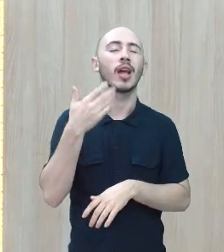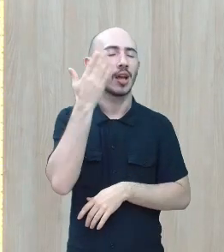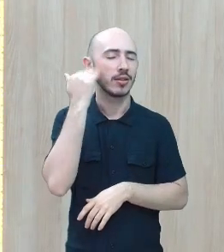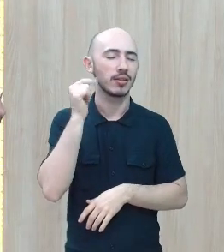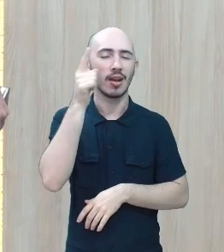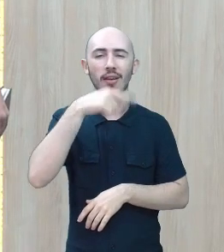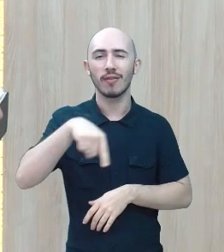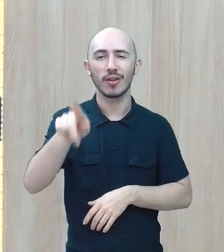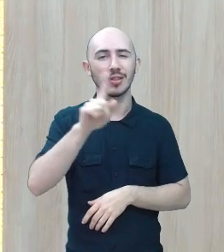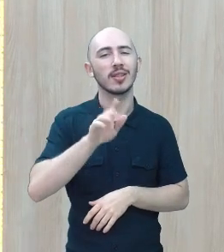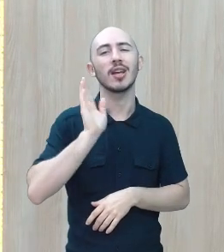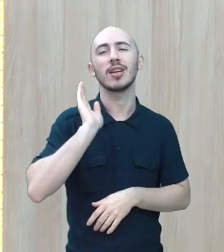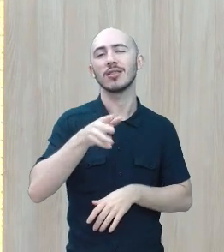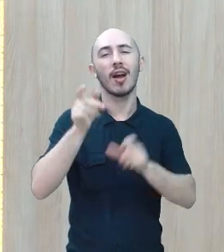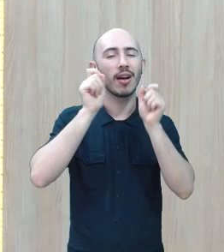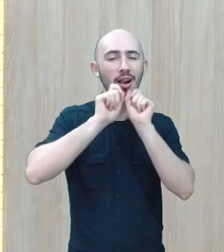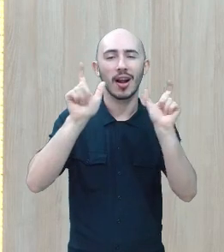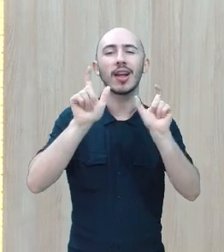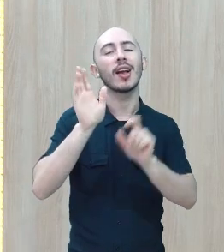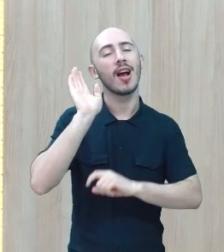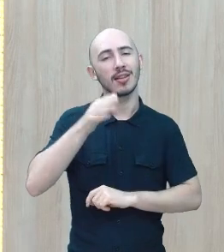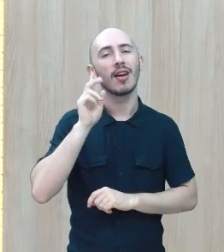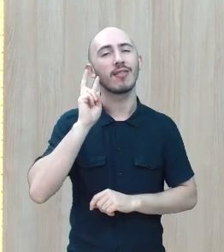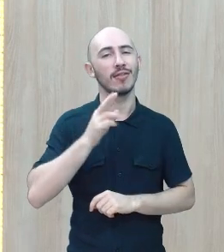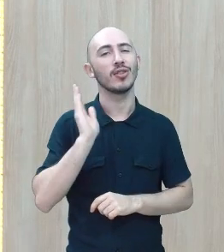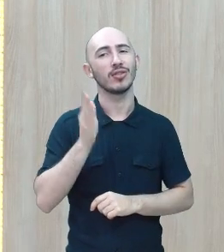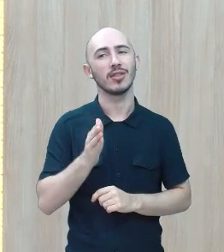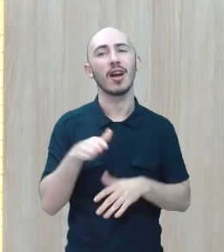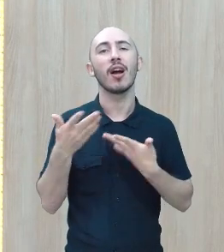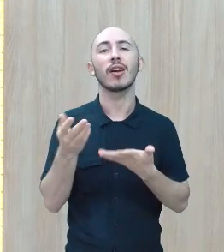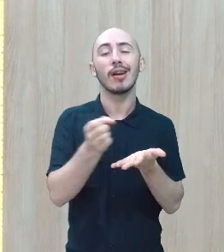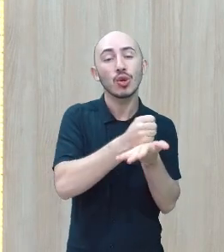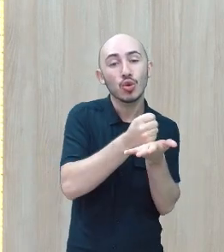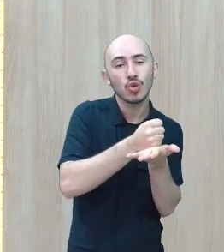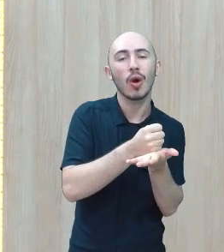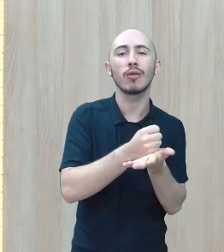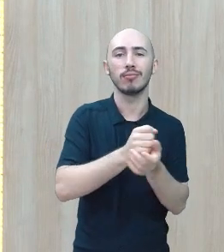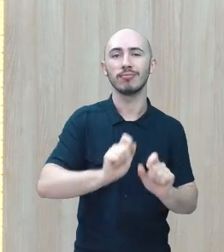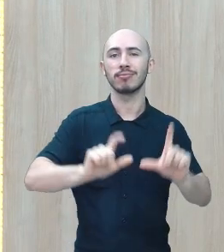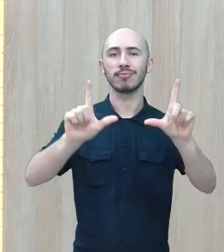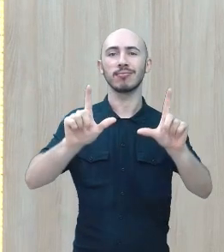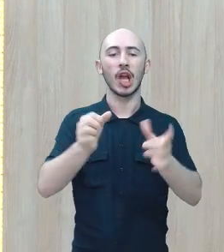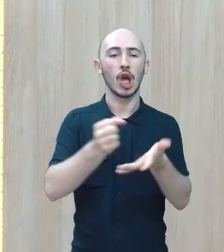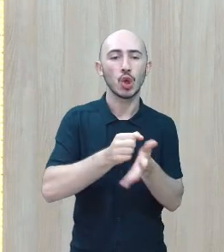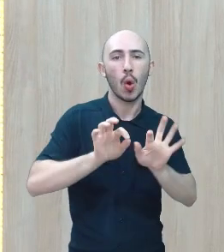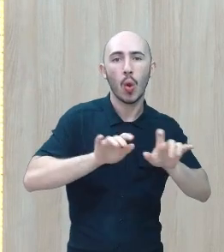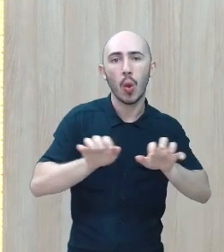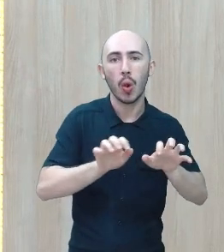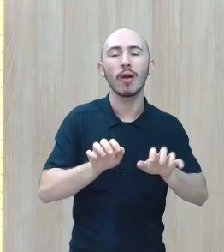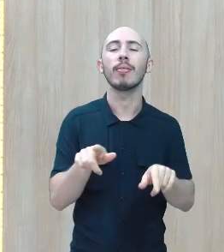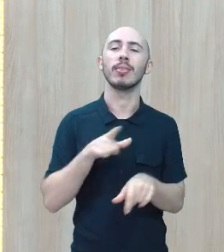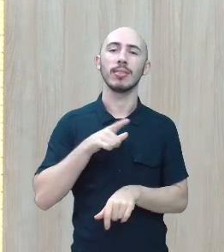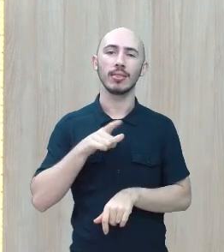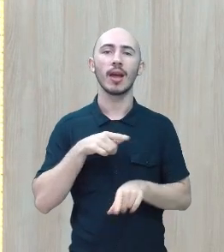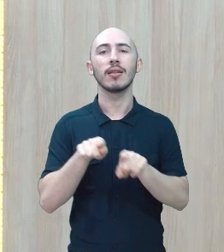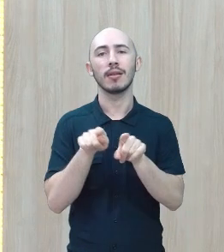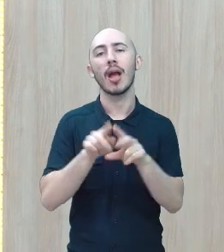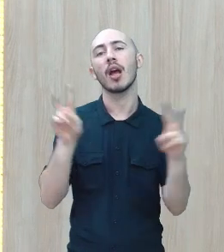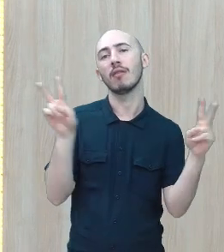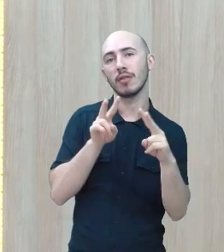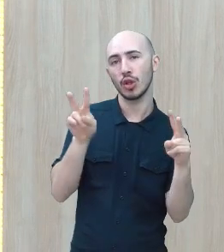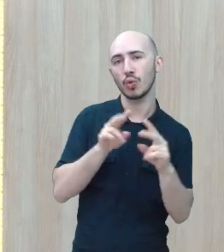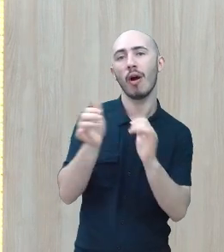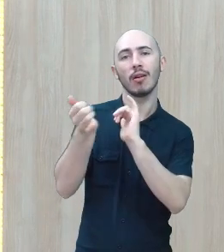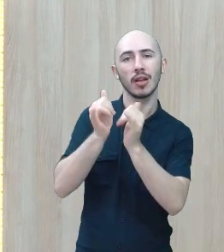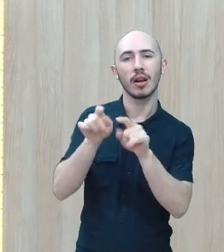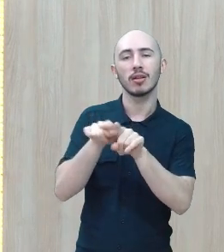vocês são muito mais antenados do que eu, são os tutoriais de jogos digitais, né? Existem jogos online e também baixados